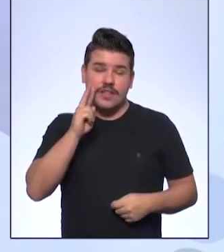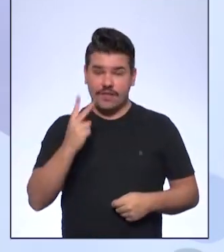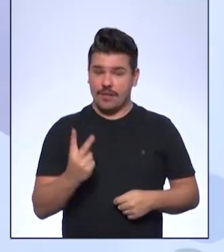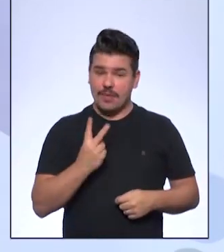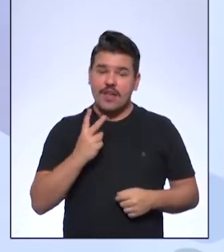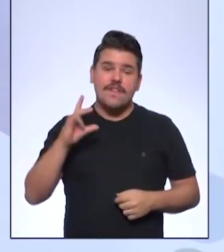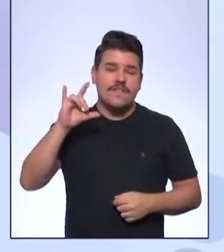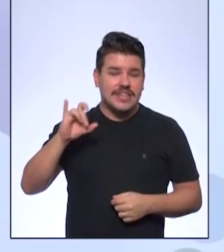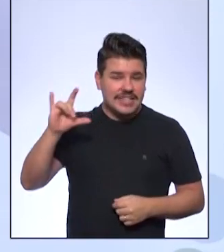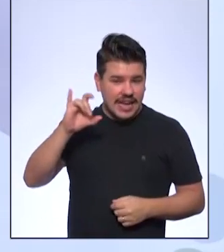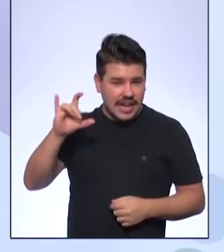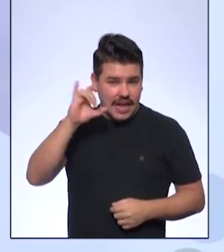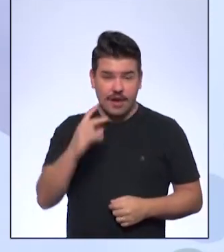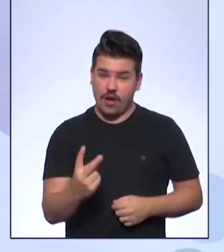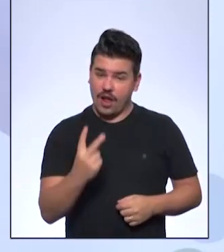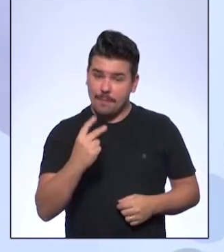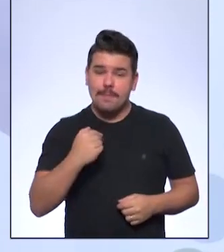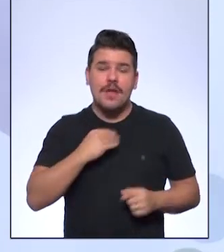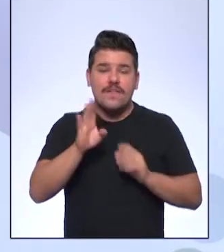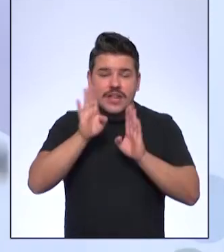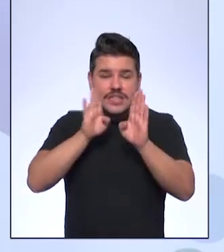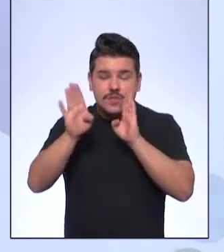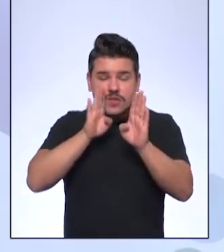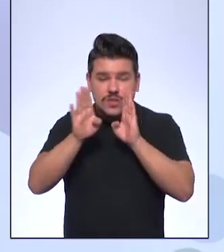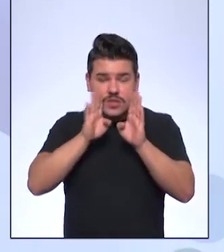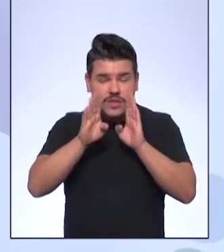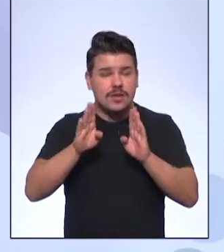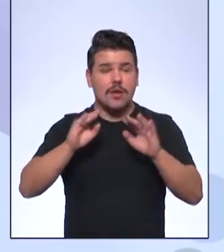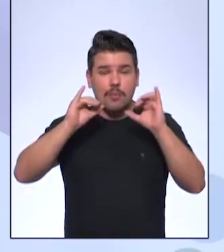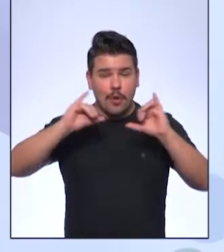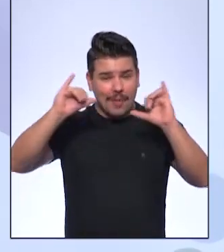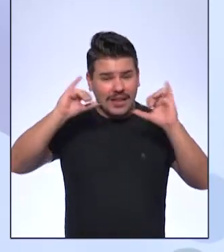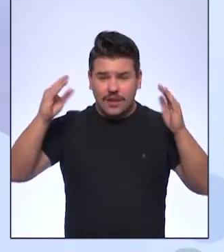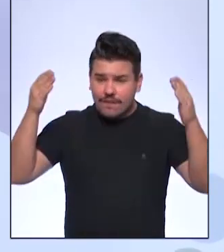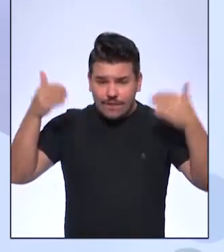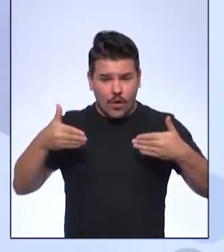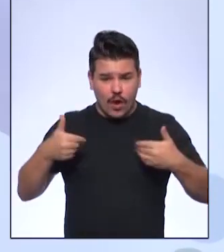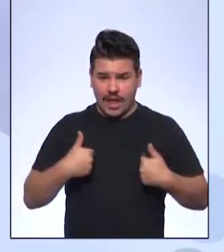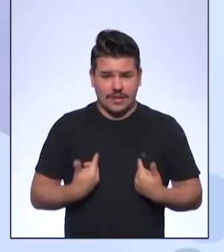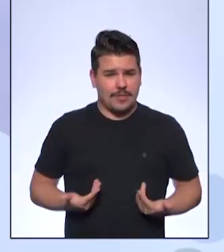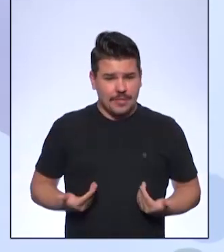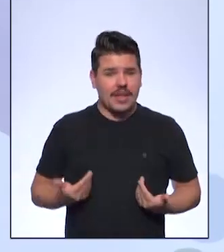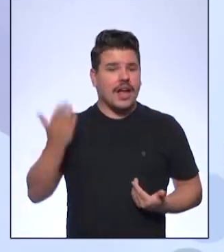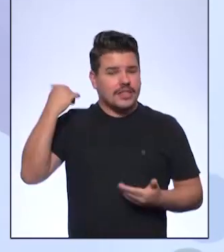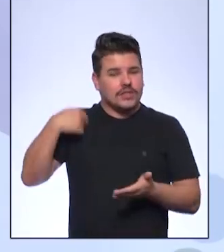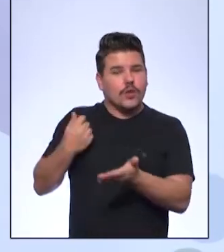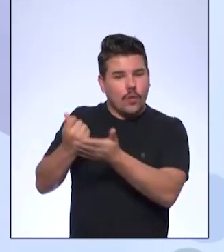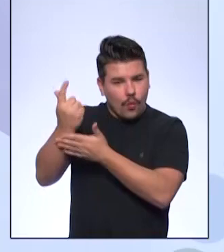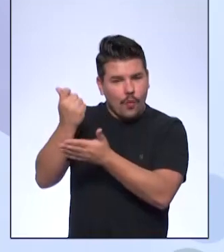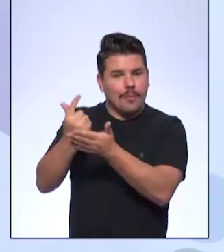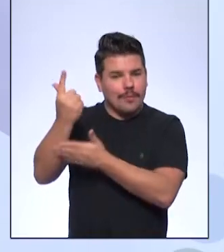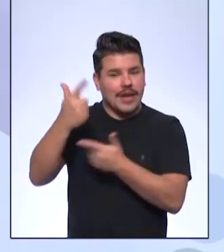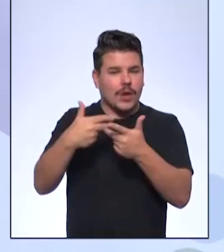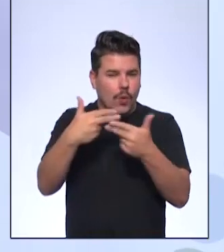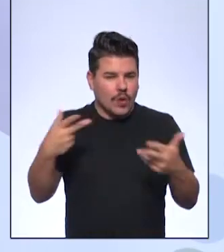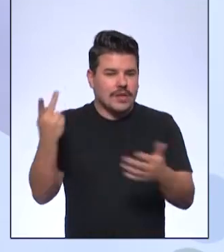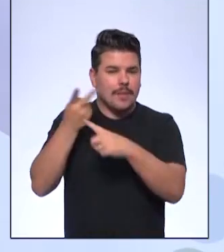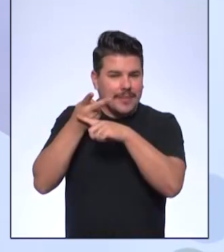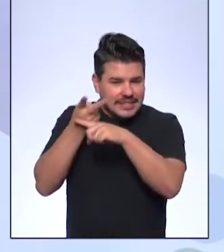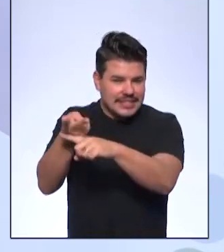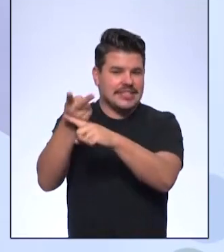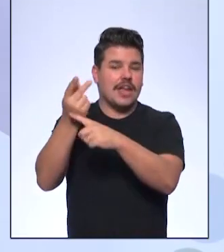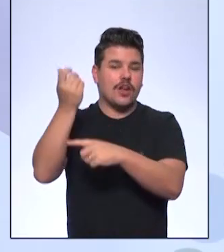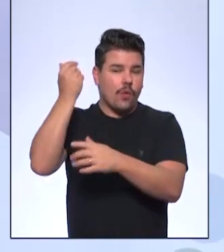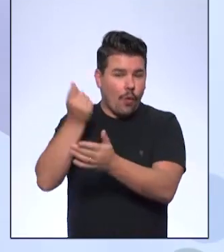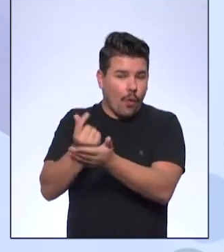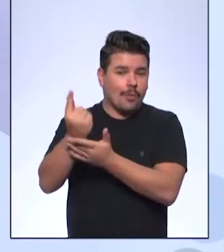meu Instagram, as propagandas são vinculadas para mim, as coisas que eu já comprei, as sites que eu já busquei, as compras que eu